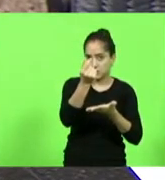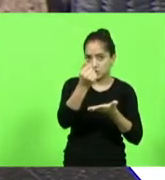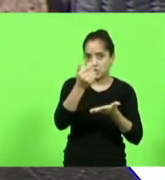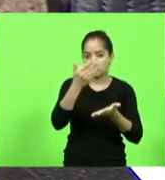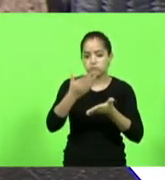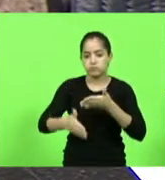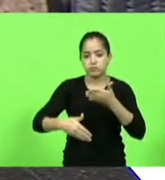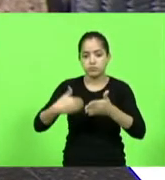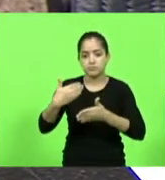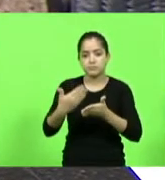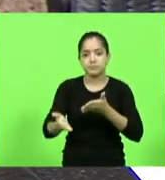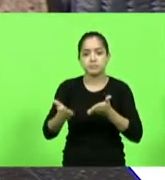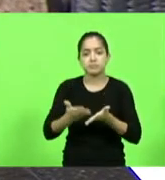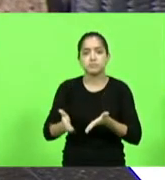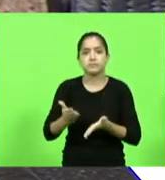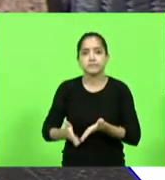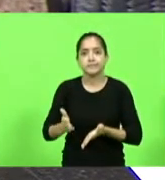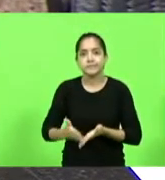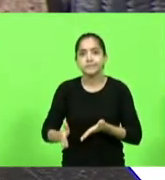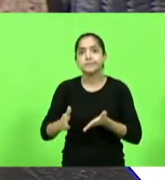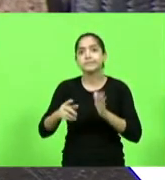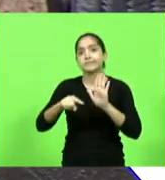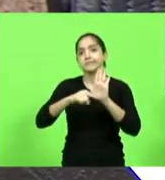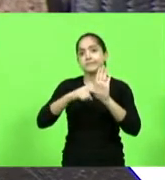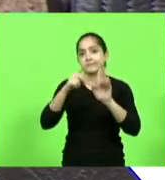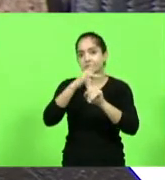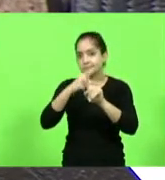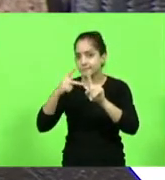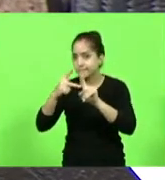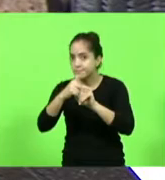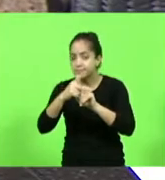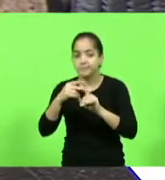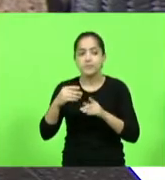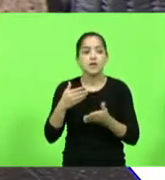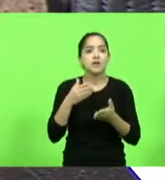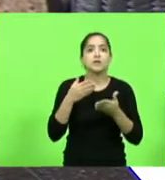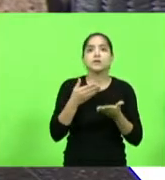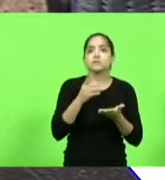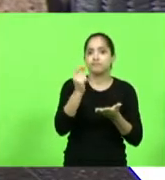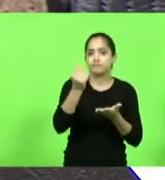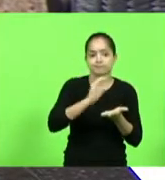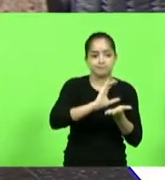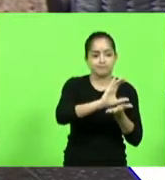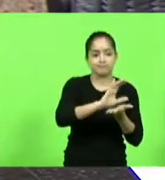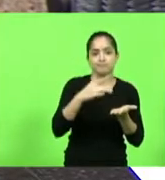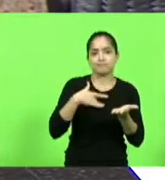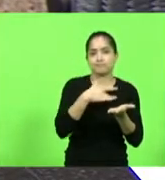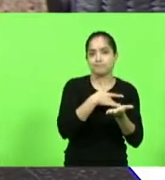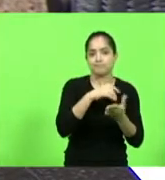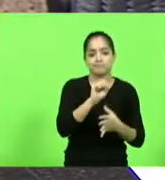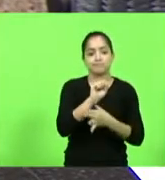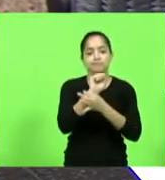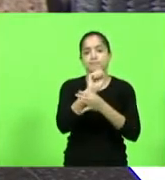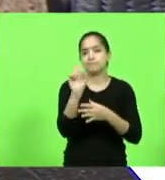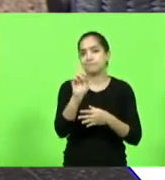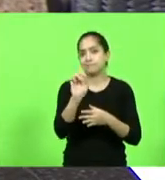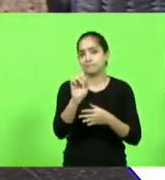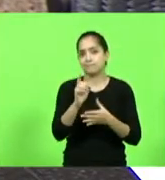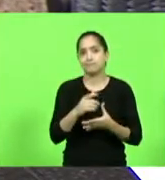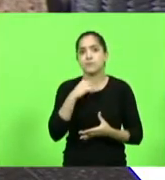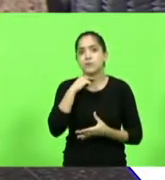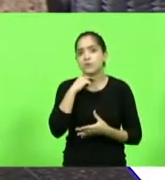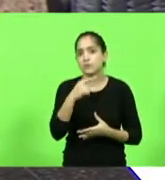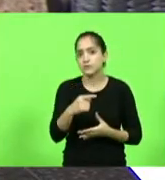em gastos como déficit da Previdência. Não chega na saúde, na educação e na segurança na ponta. Eu peço que passe o próximo slide